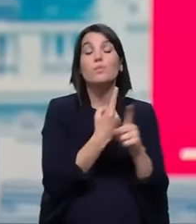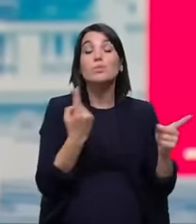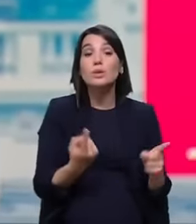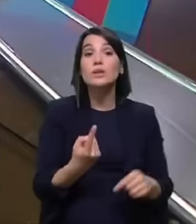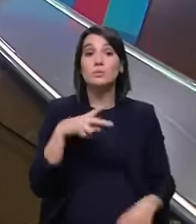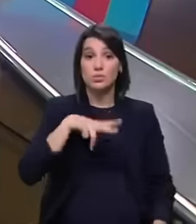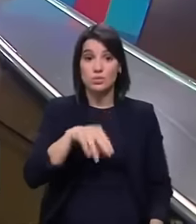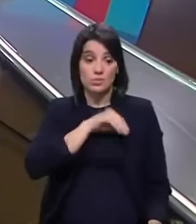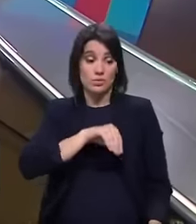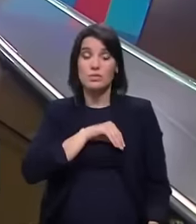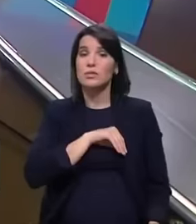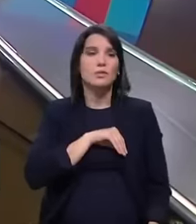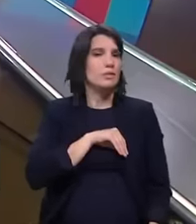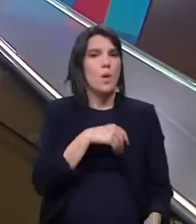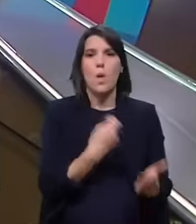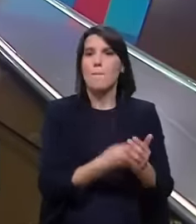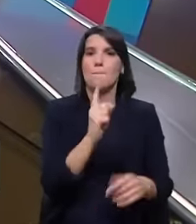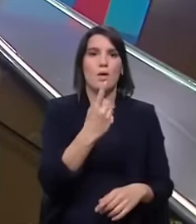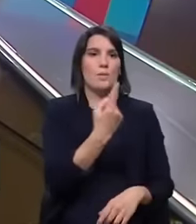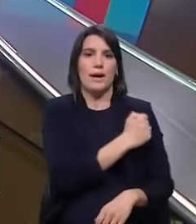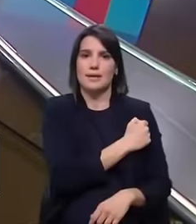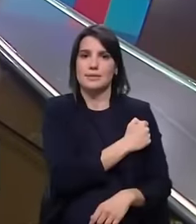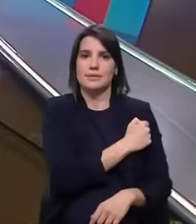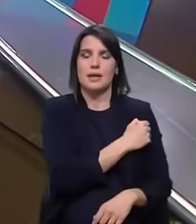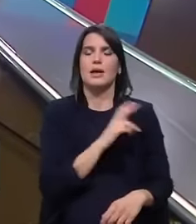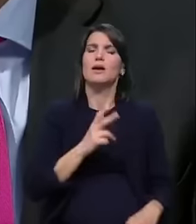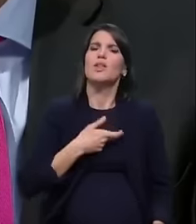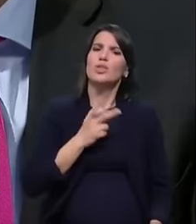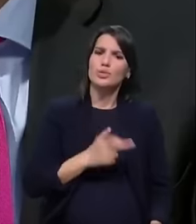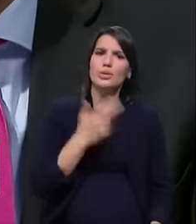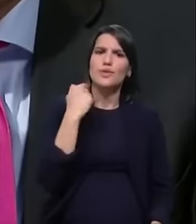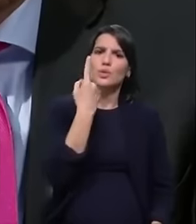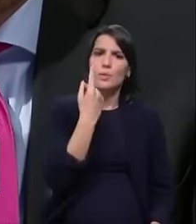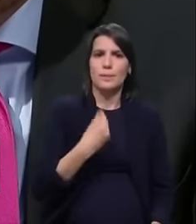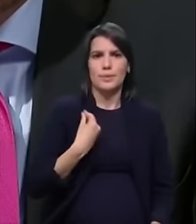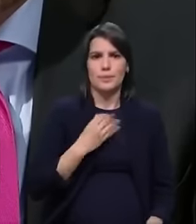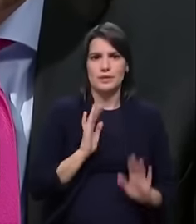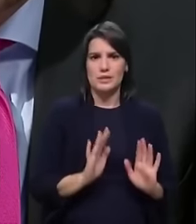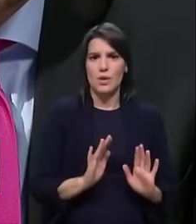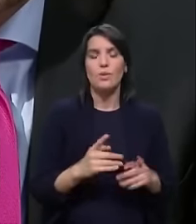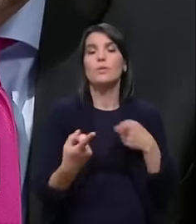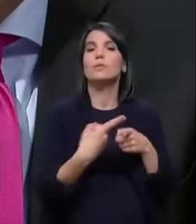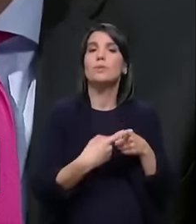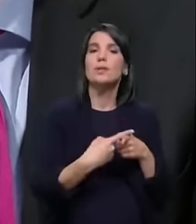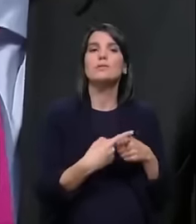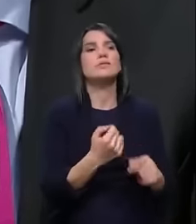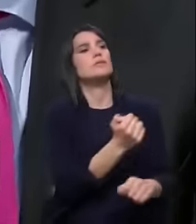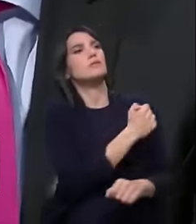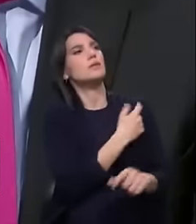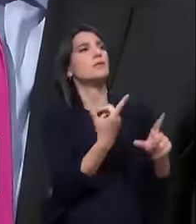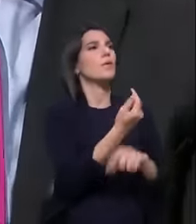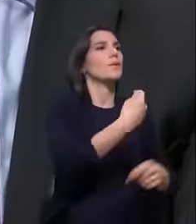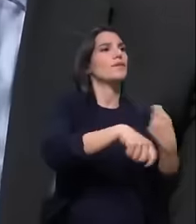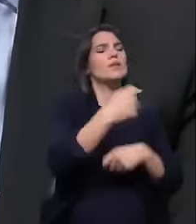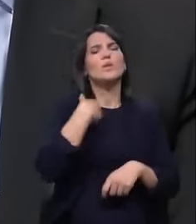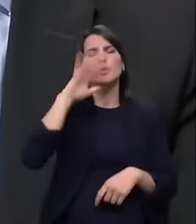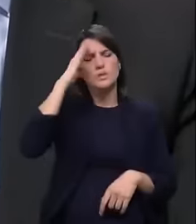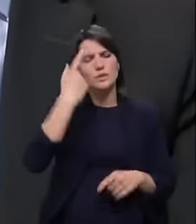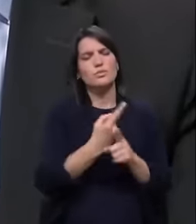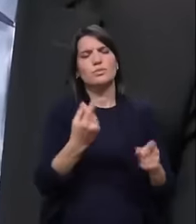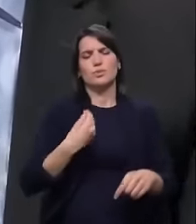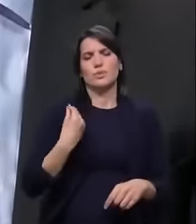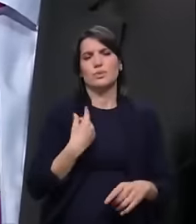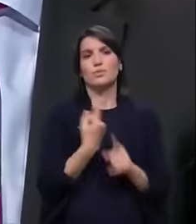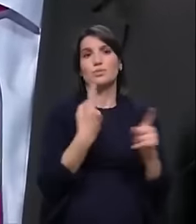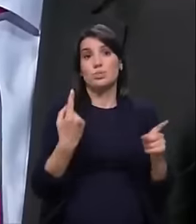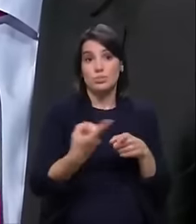salário em Portugal não paga uma casa. Estamos de acordo. O Dr. Ventura tem uma preocupação. São interesses imobiliários. E eu sei porque é que tem essa preocupação.